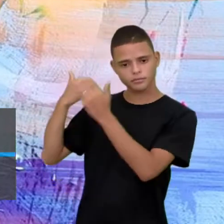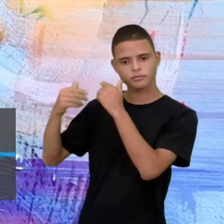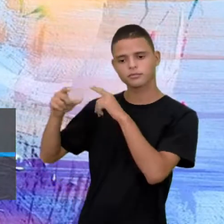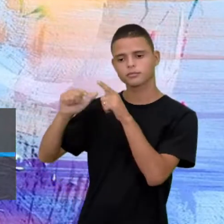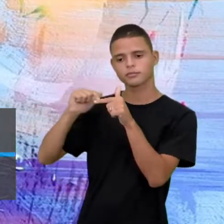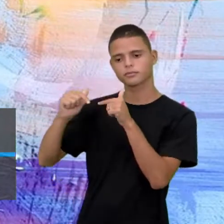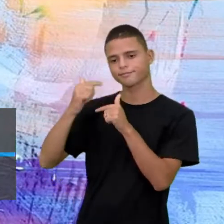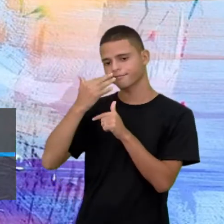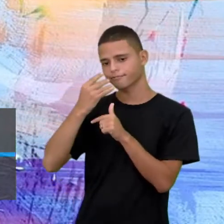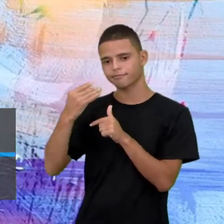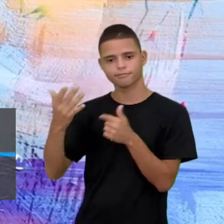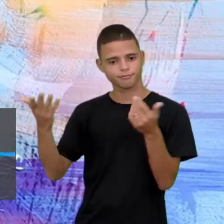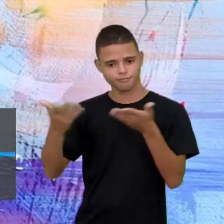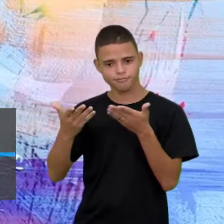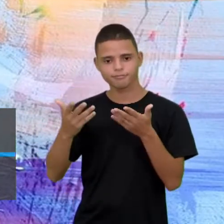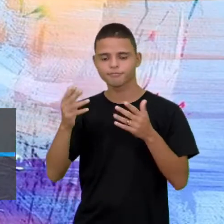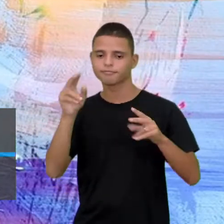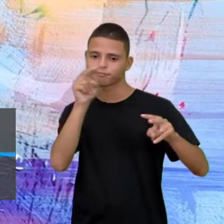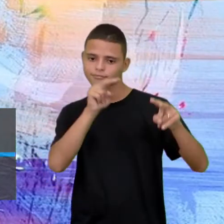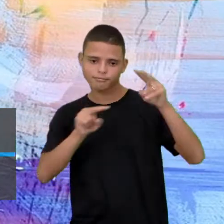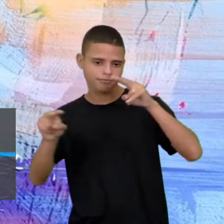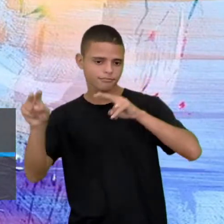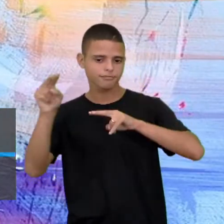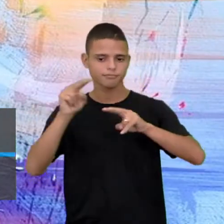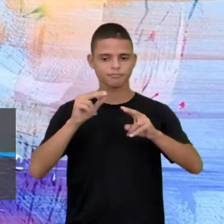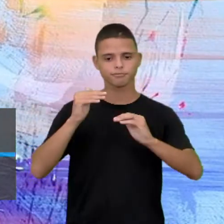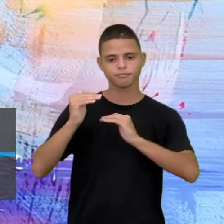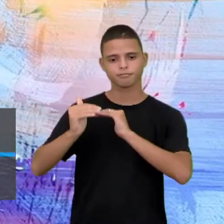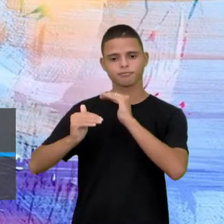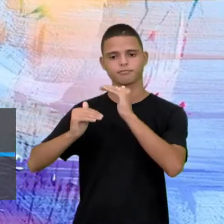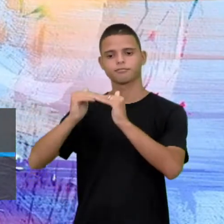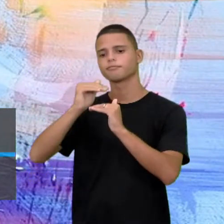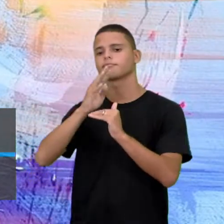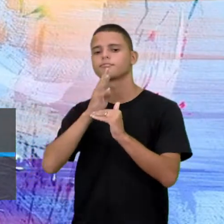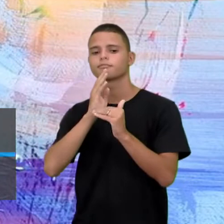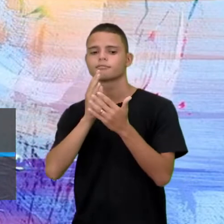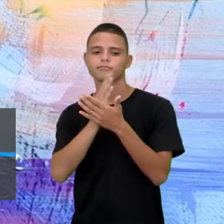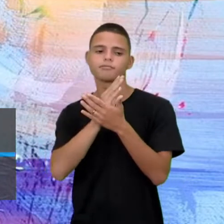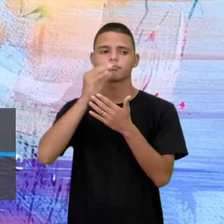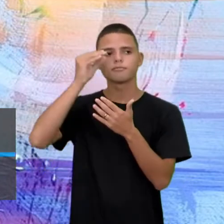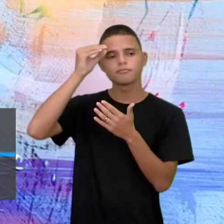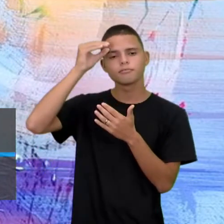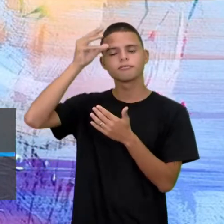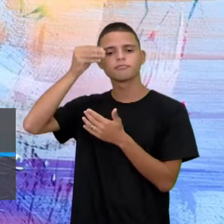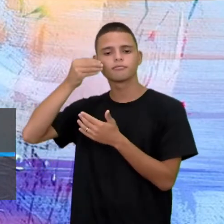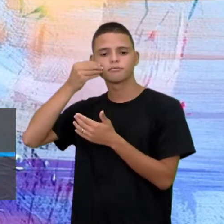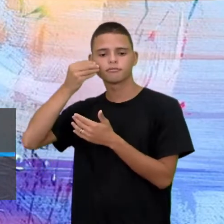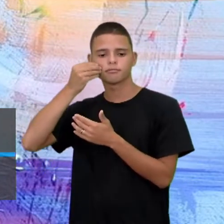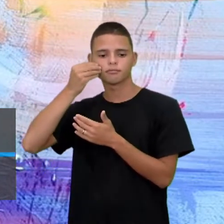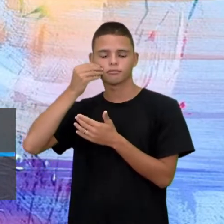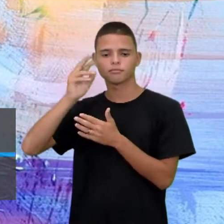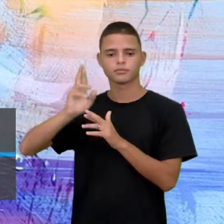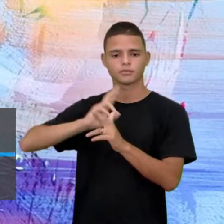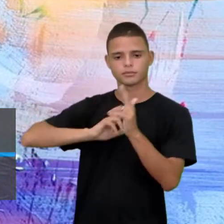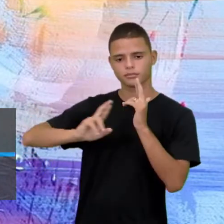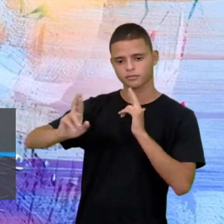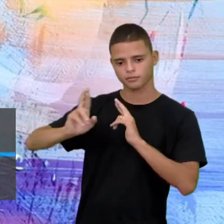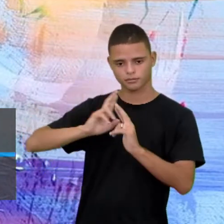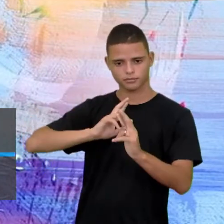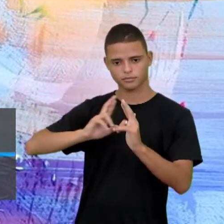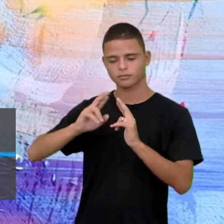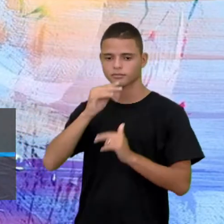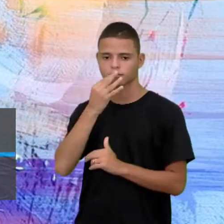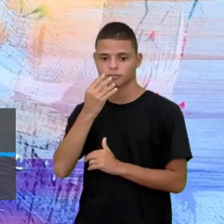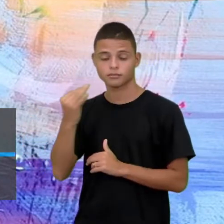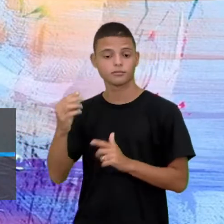estamos desenvolvendo um processo aí de conhecimento, de experimentação com relação às cores. Só que dessa vez a gente vai falar